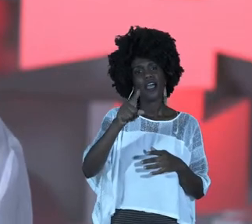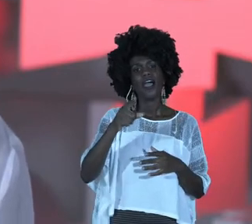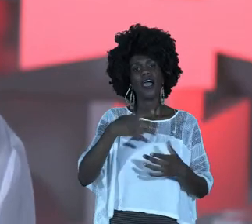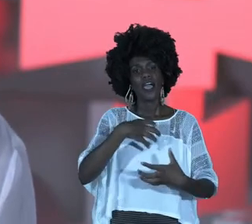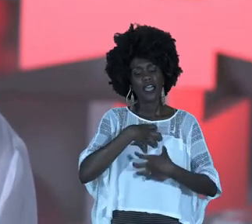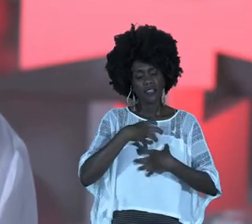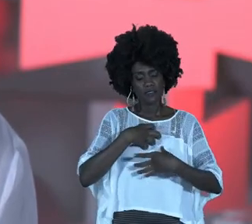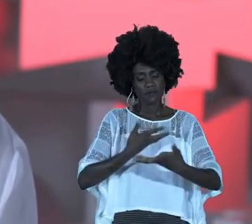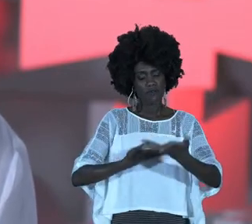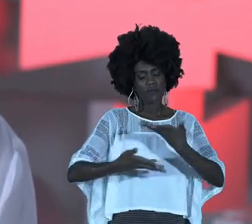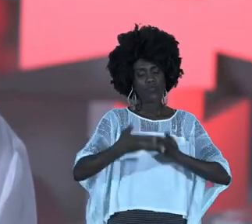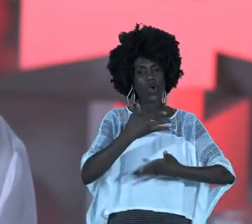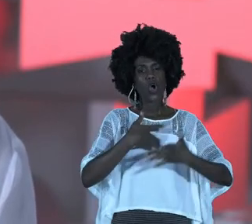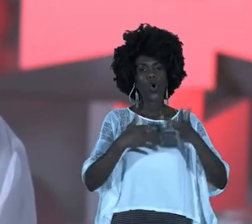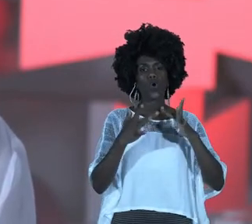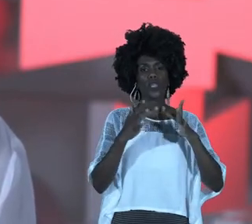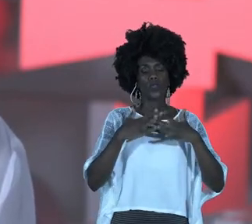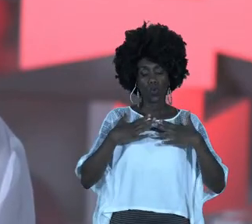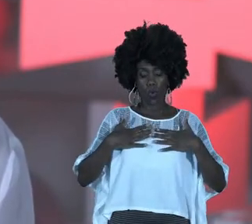corpo-espaço.